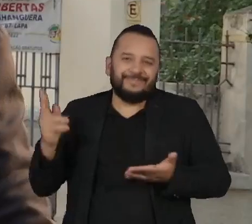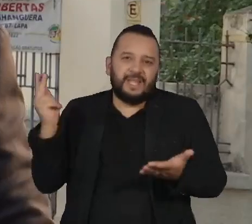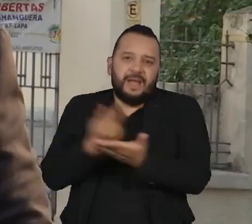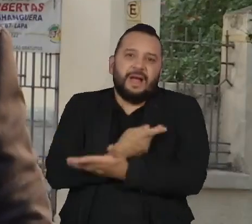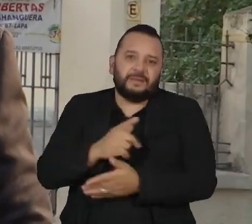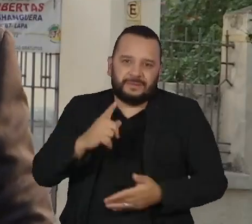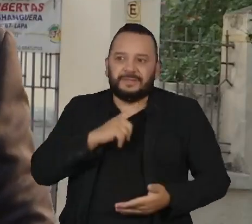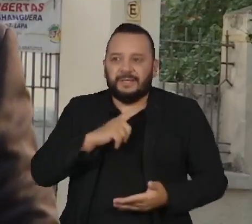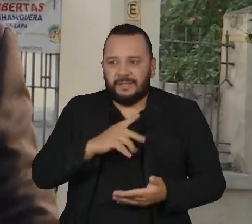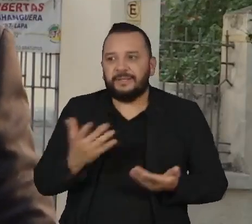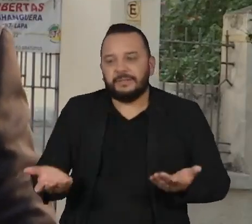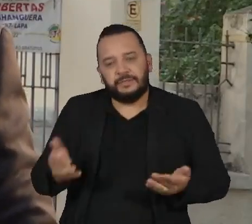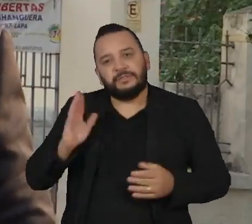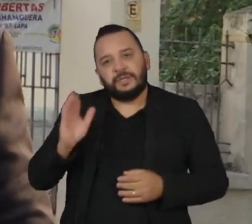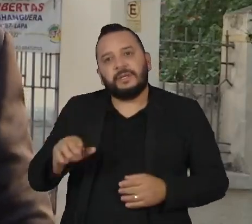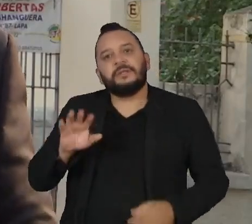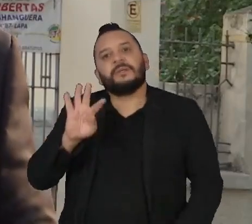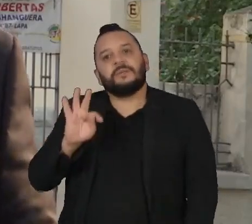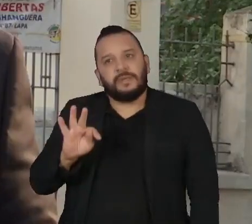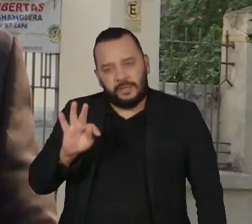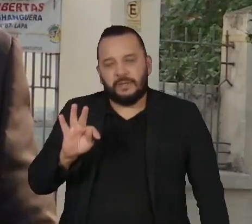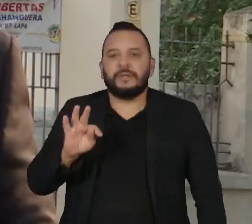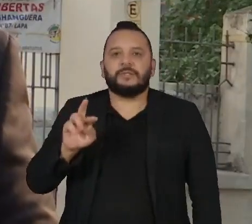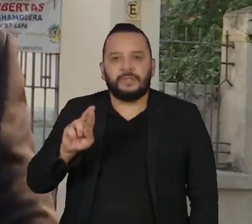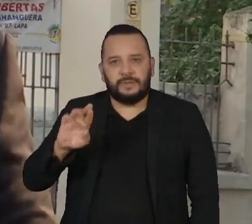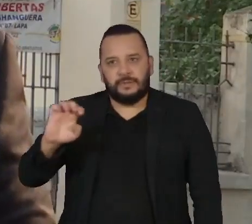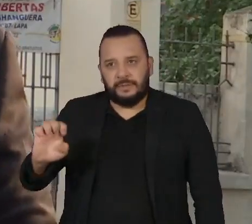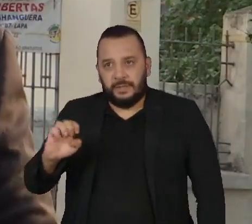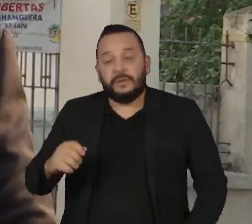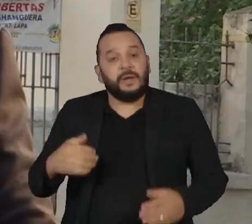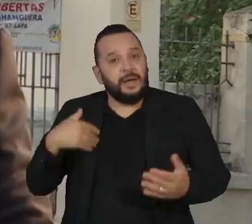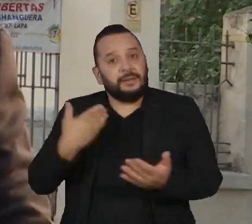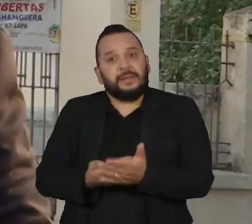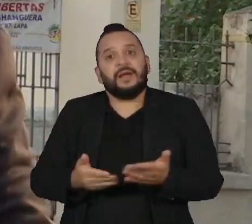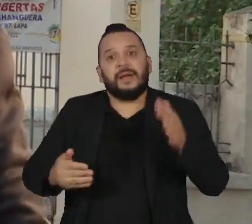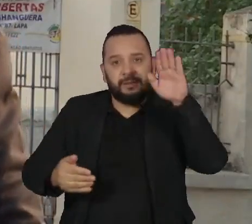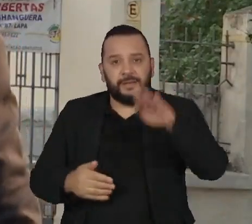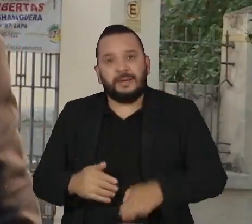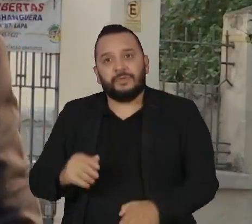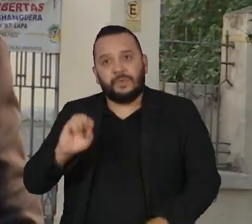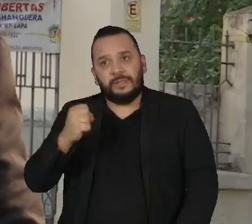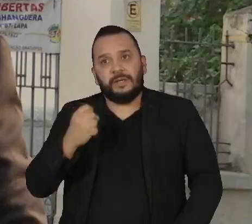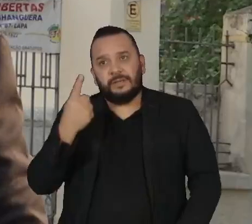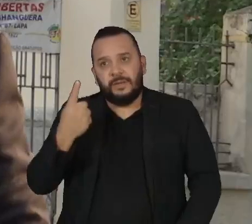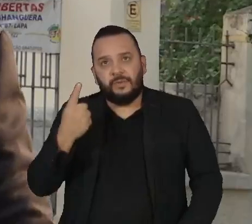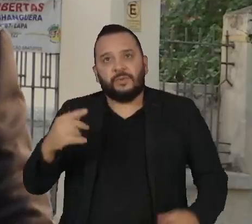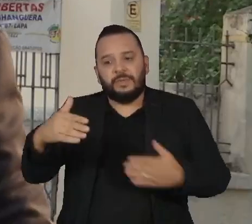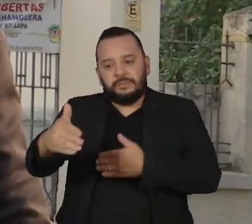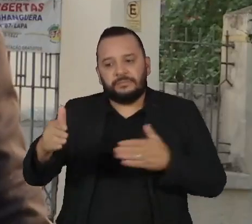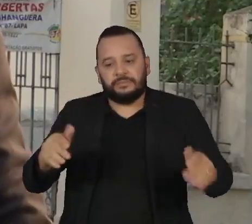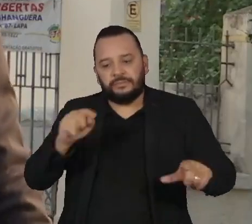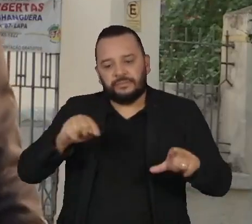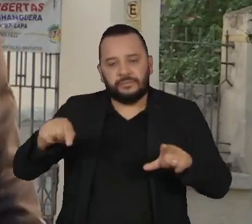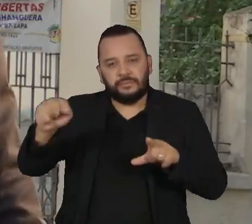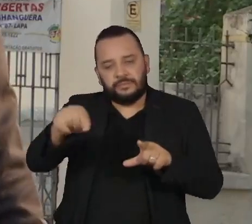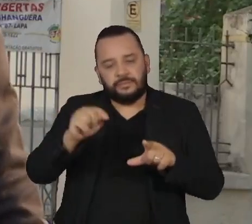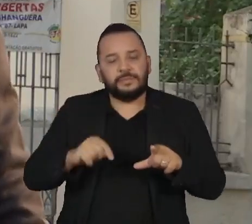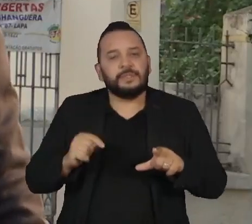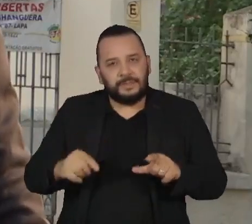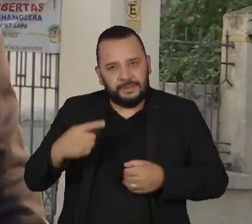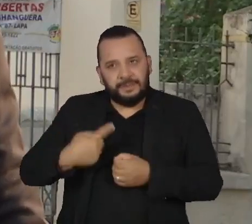o Tribunal Regional Eleitoral até o começo da tarde apenas 81 urnas precisaram ser trocadas na cidade menos de